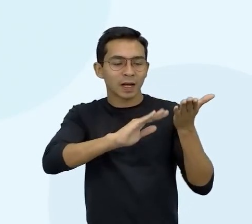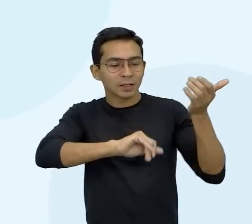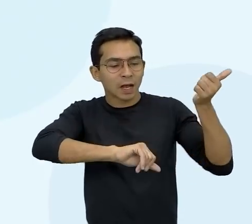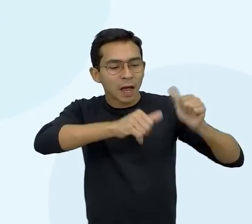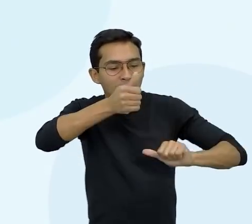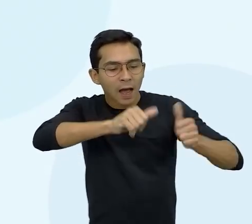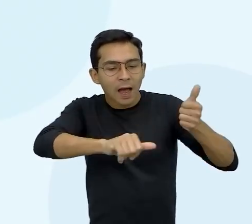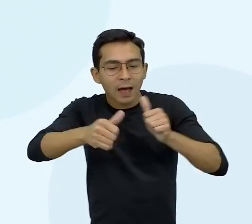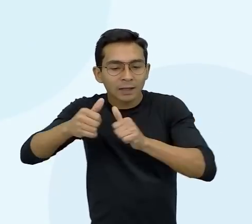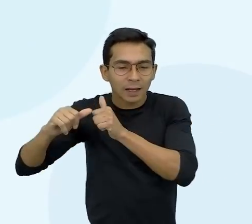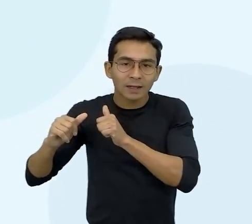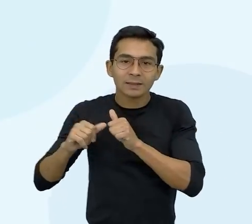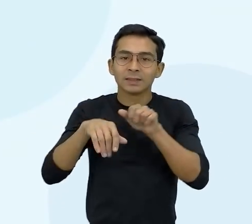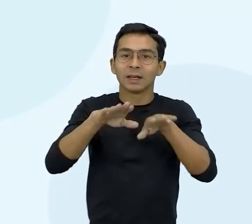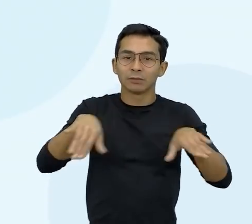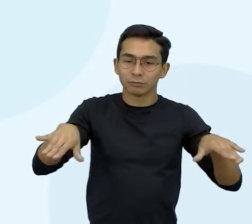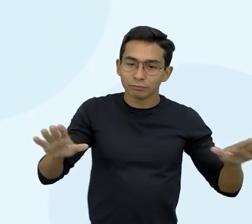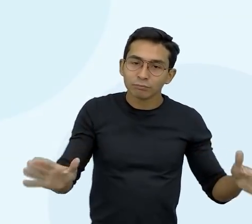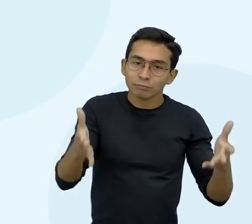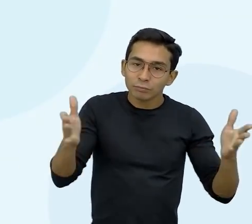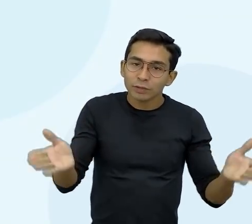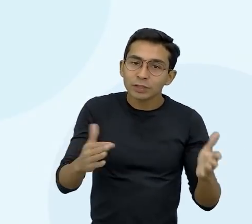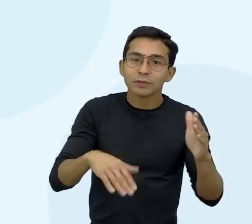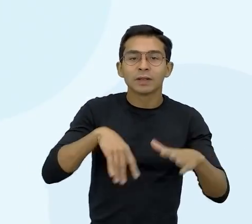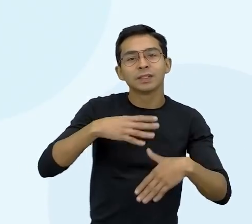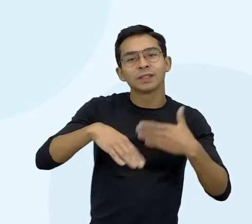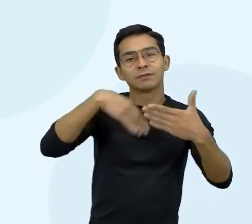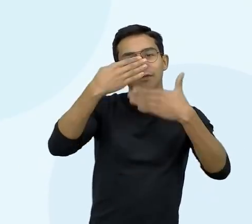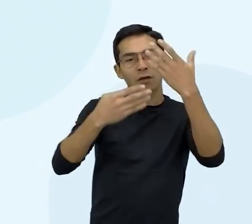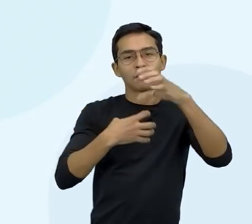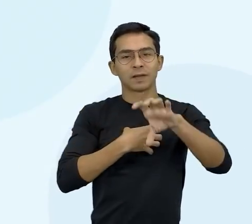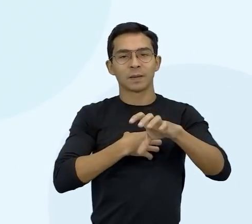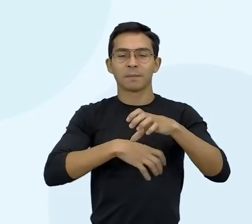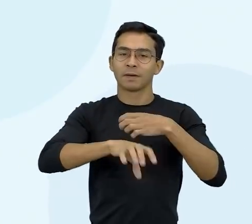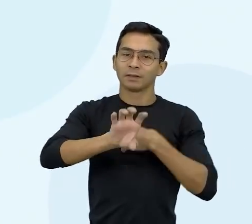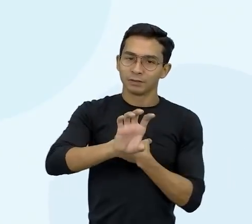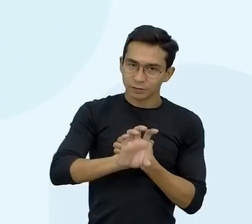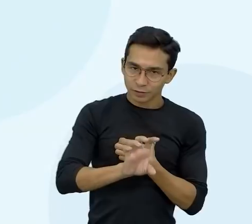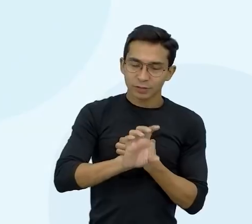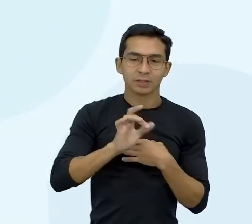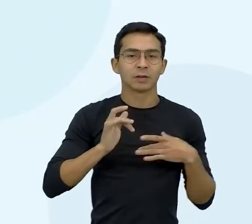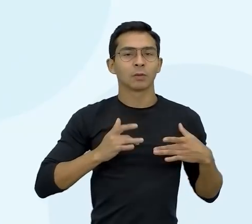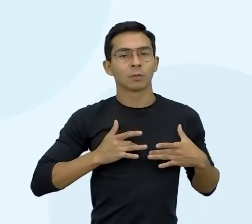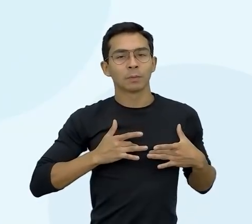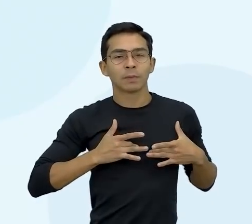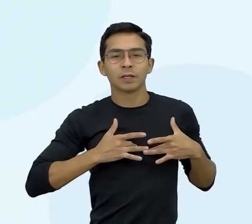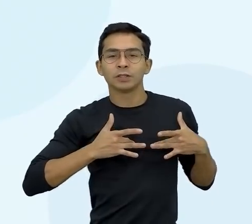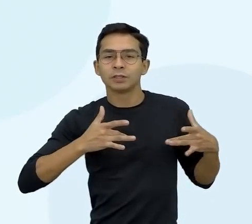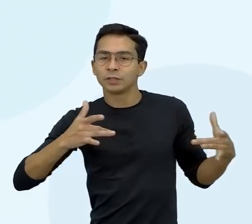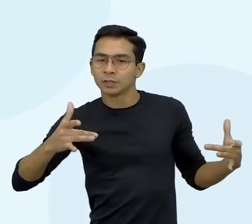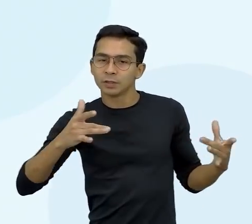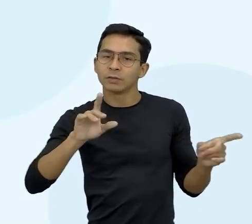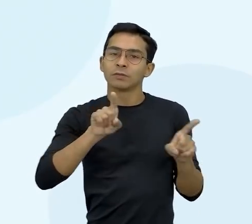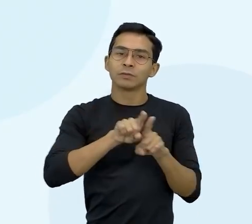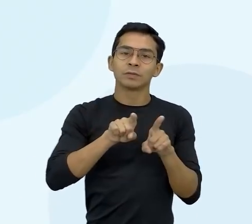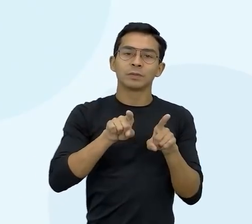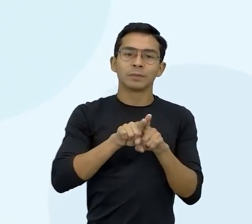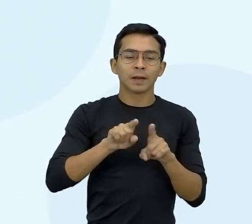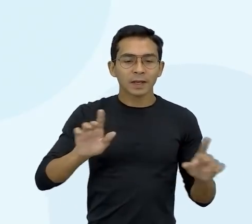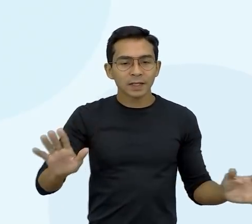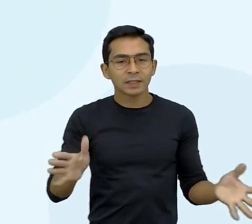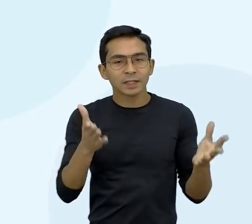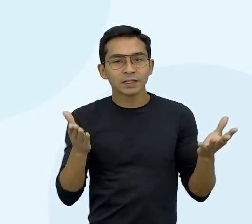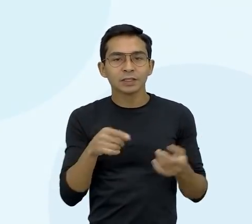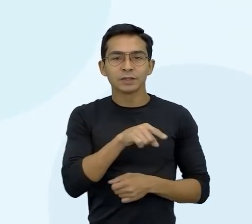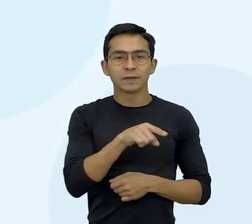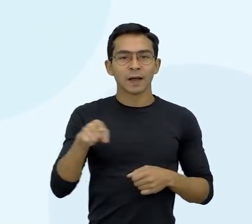desenvolver nos estudantes a habilidade de ter empatia, de demonstrar compaixão pelo próximo e articular as